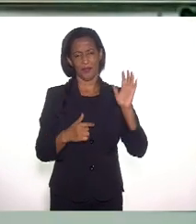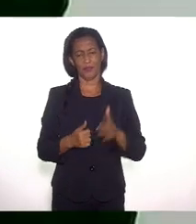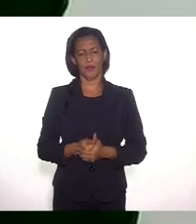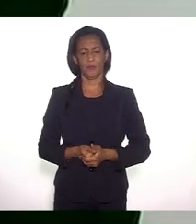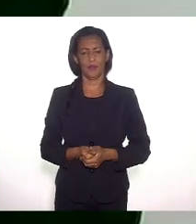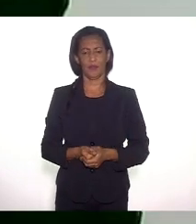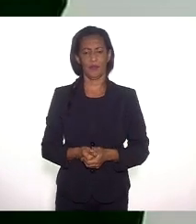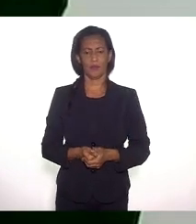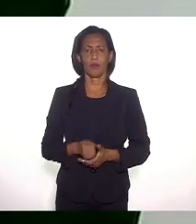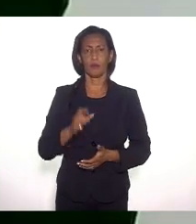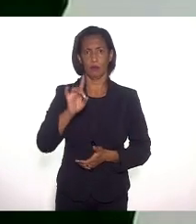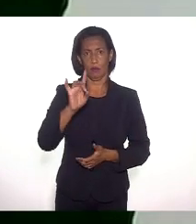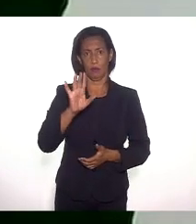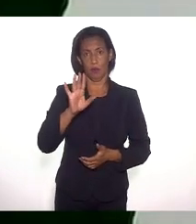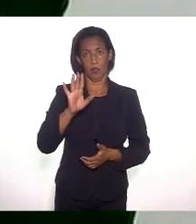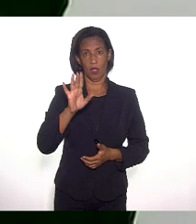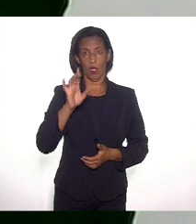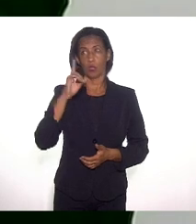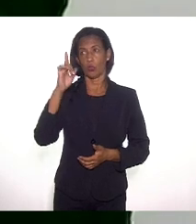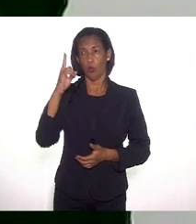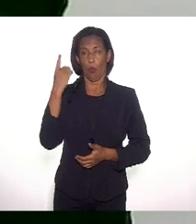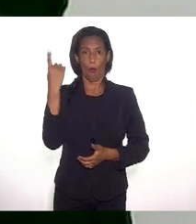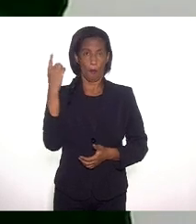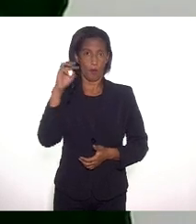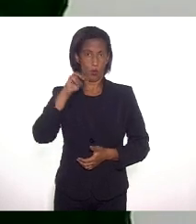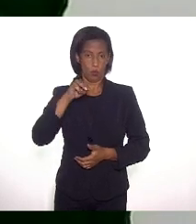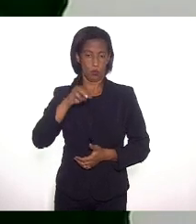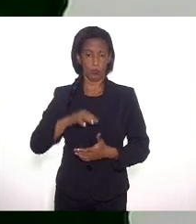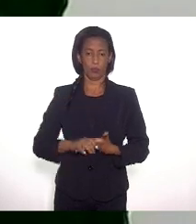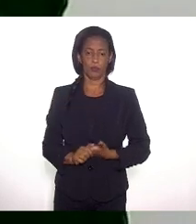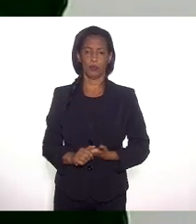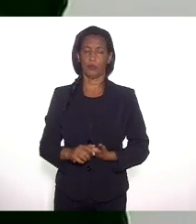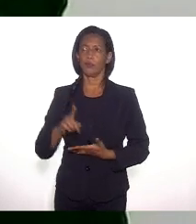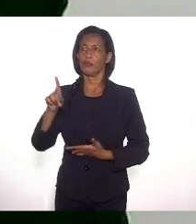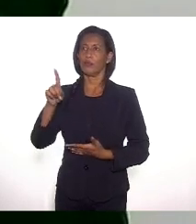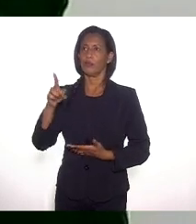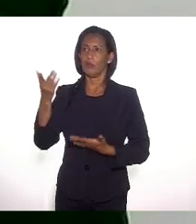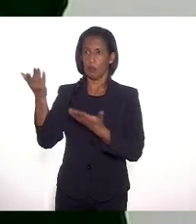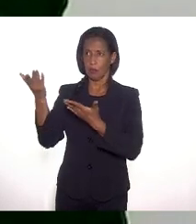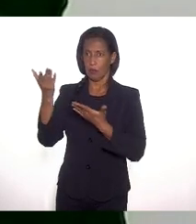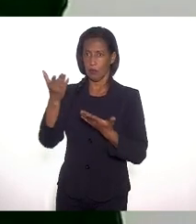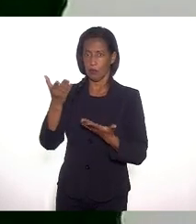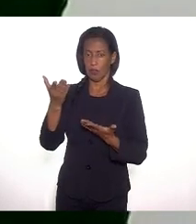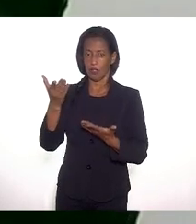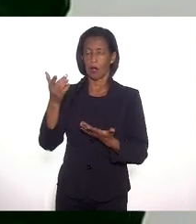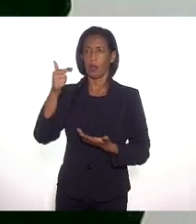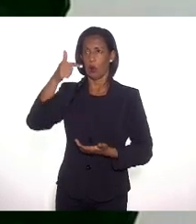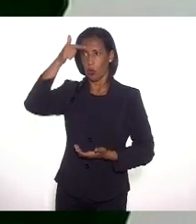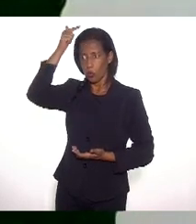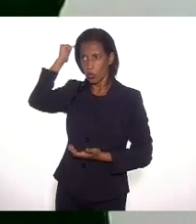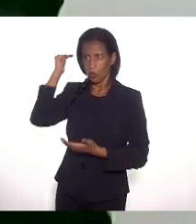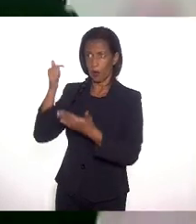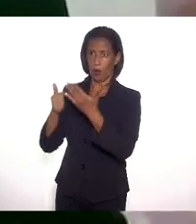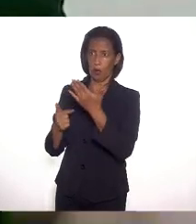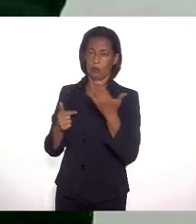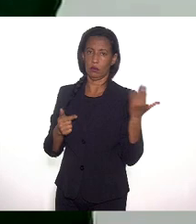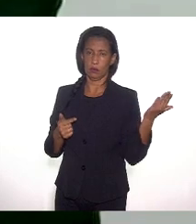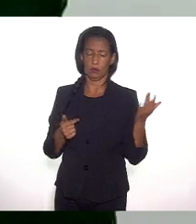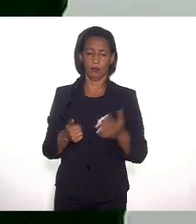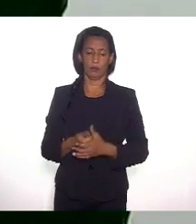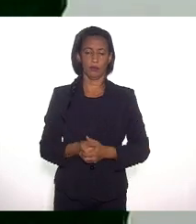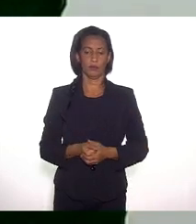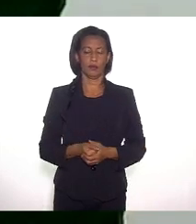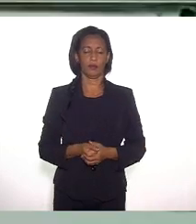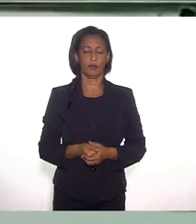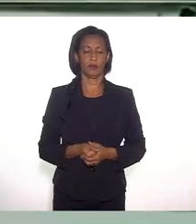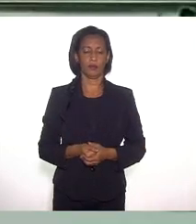Claro. Só um minuto. Uma parte, deputado Luiz Paulo, depois encerramos, passado por mim, deputado Luiz Paulo. Eu